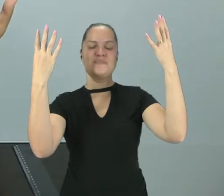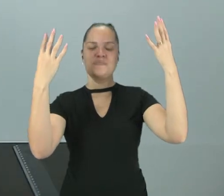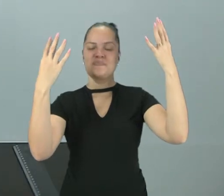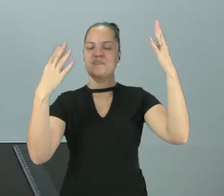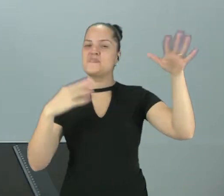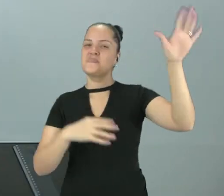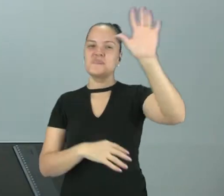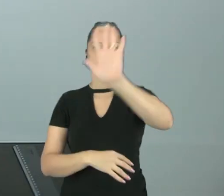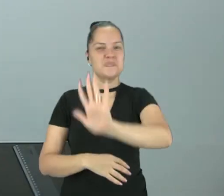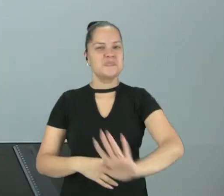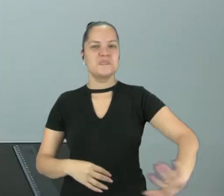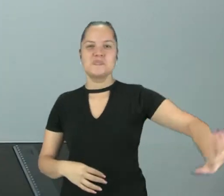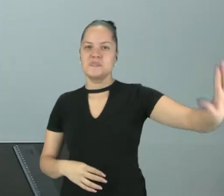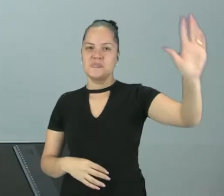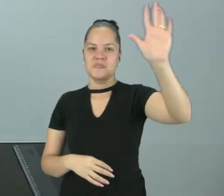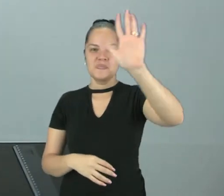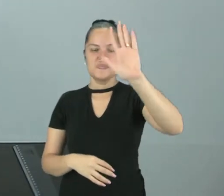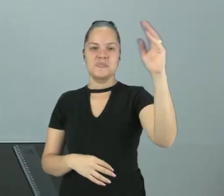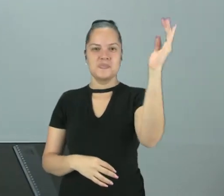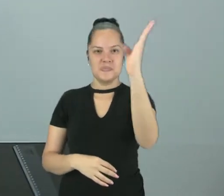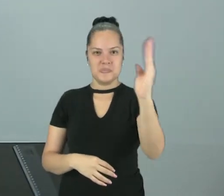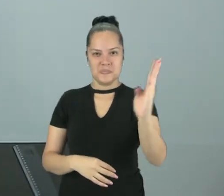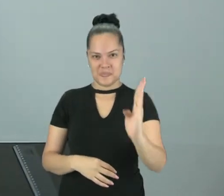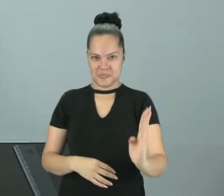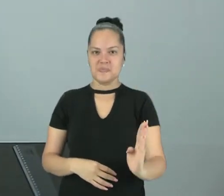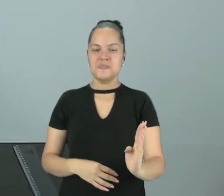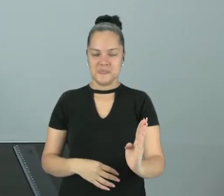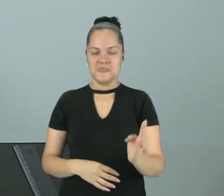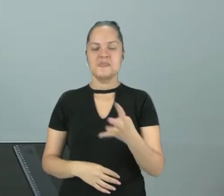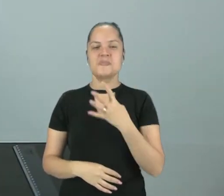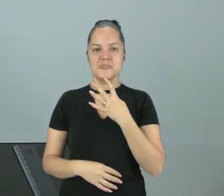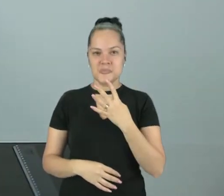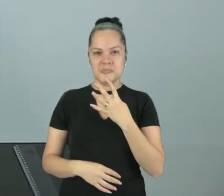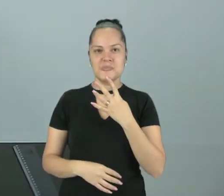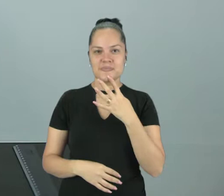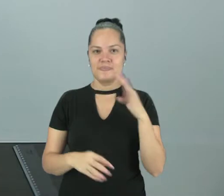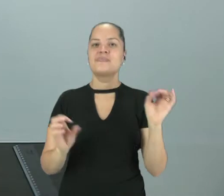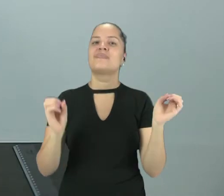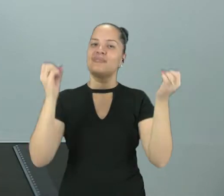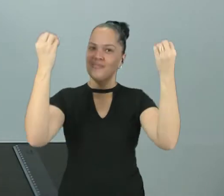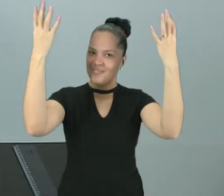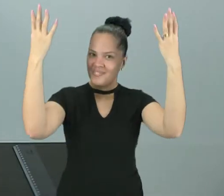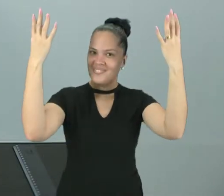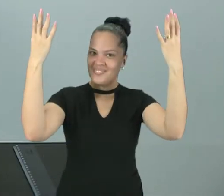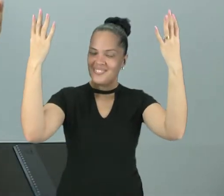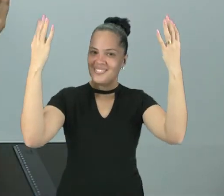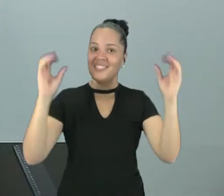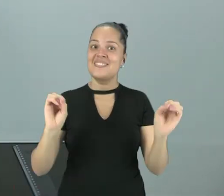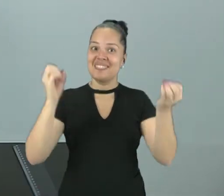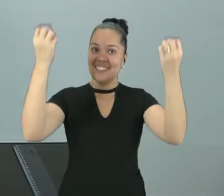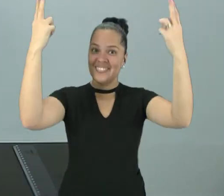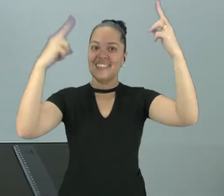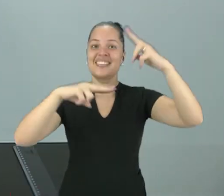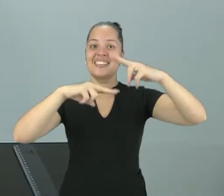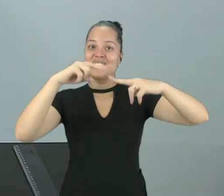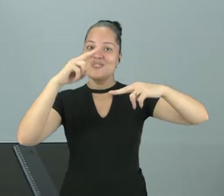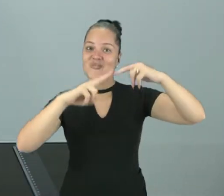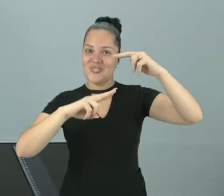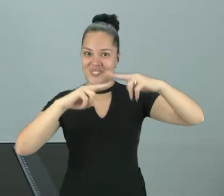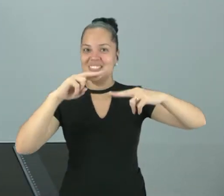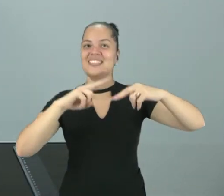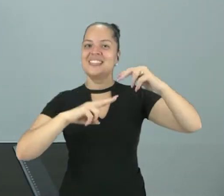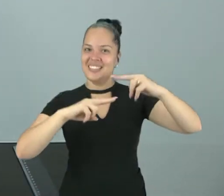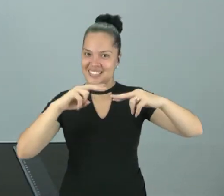todo o Brasil né todo o Brasil conhece né a festa junina